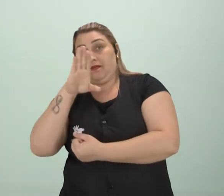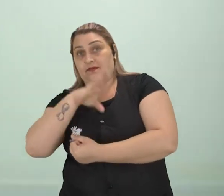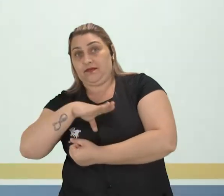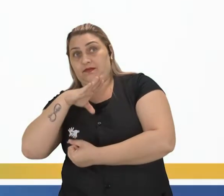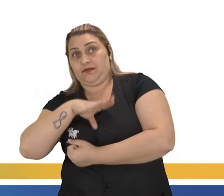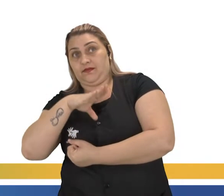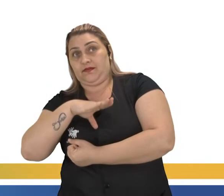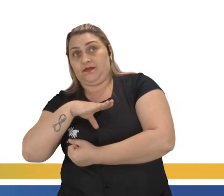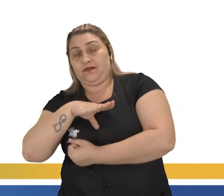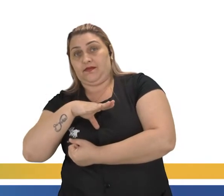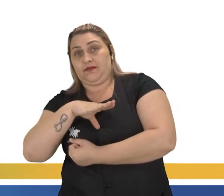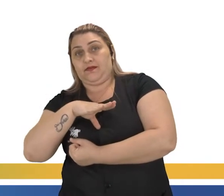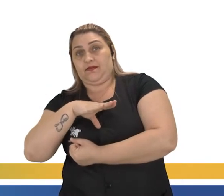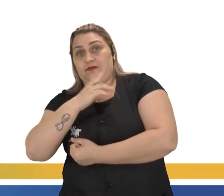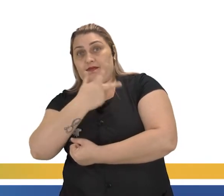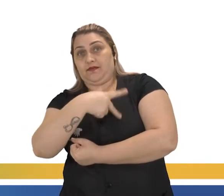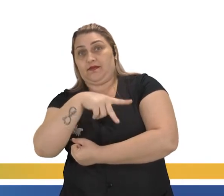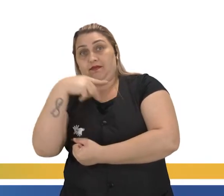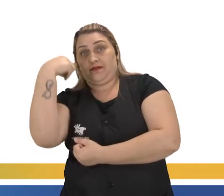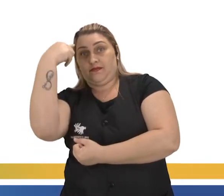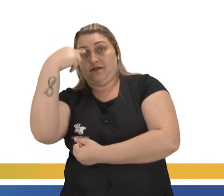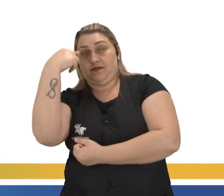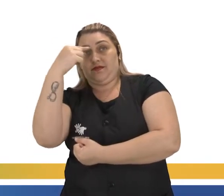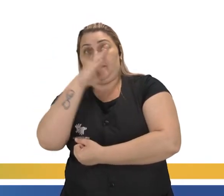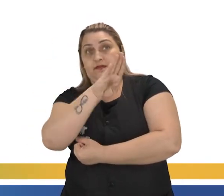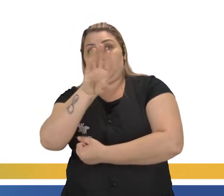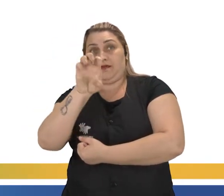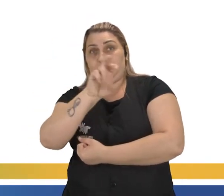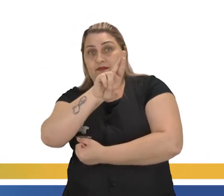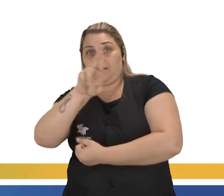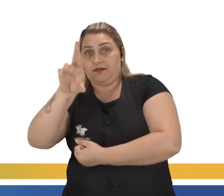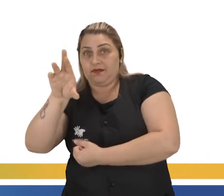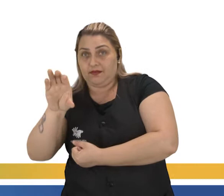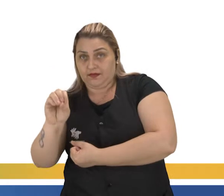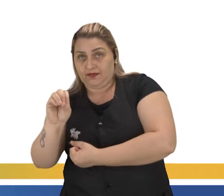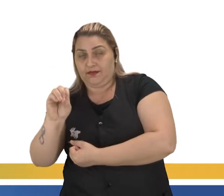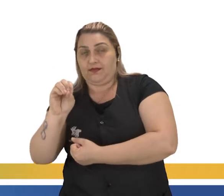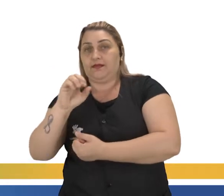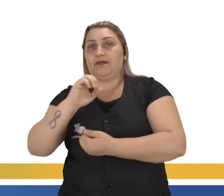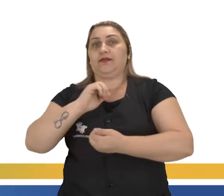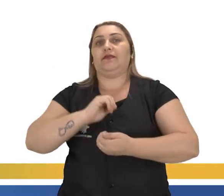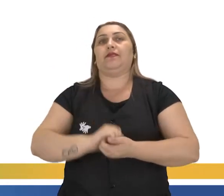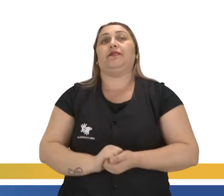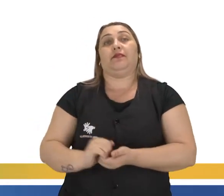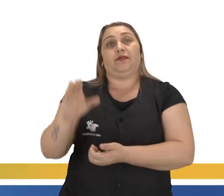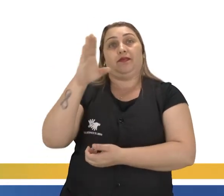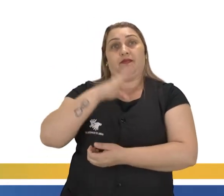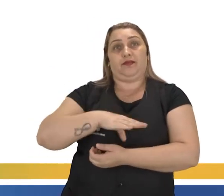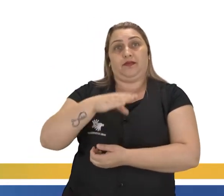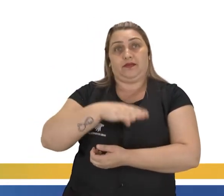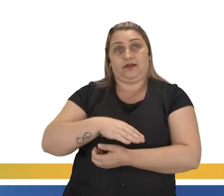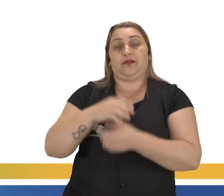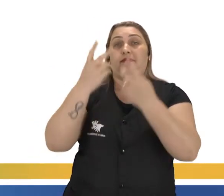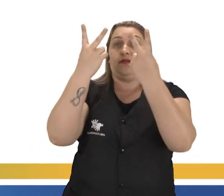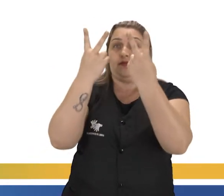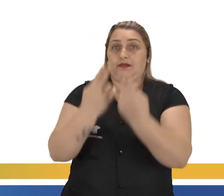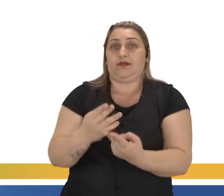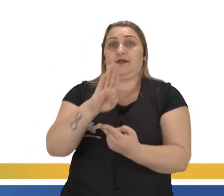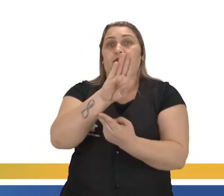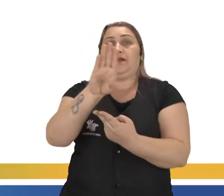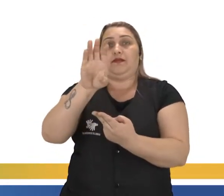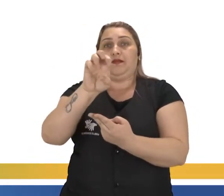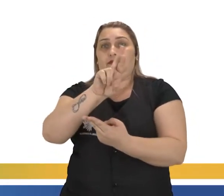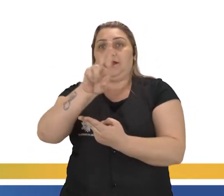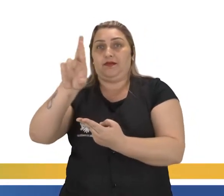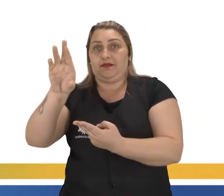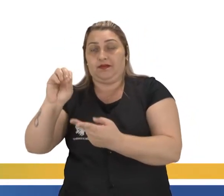português. Em espanhol eu digo berro. Berro. No português, eu também vou ter a palavra